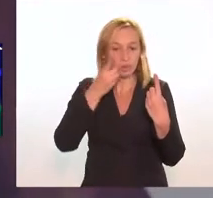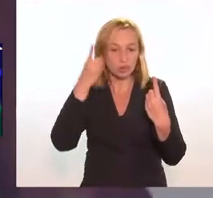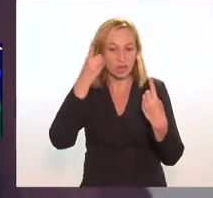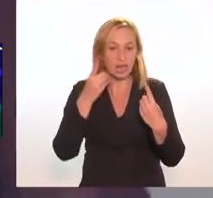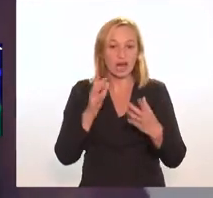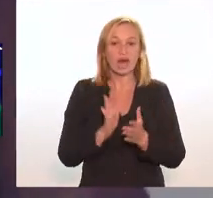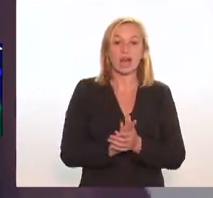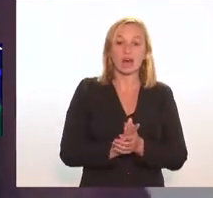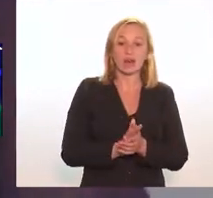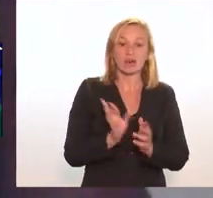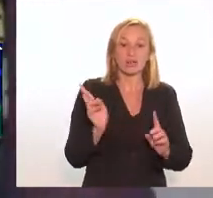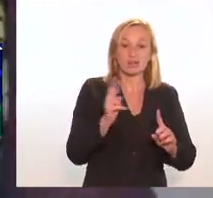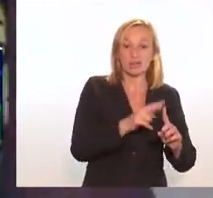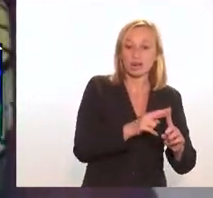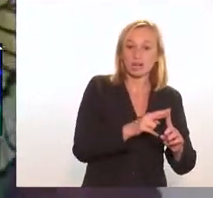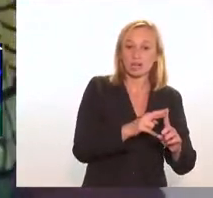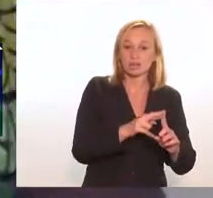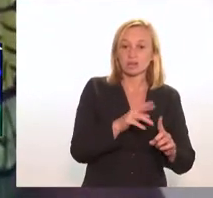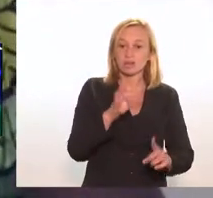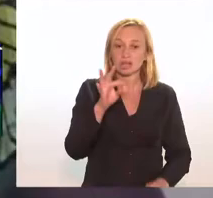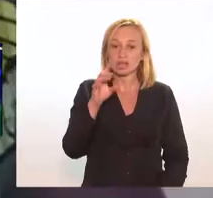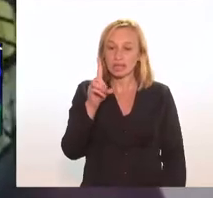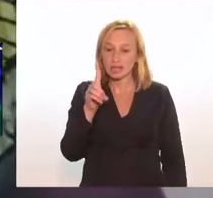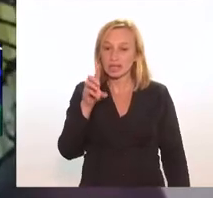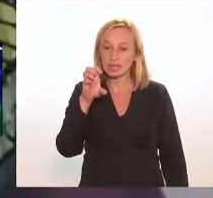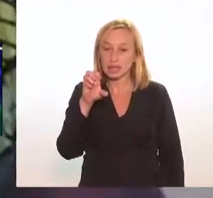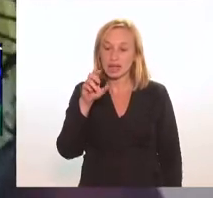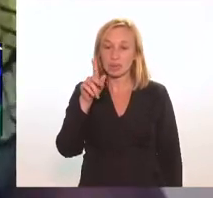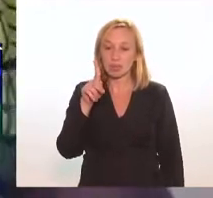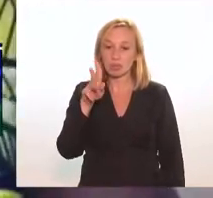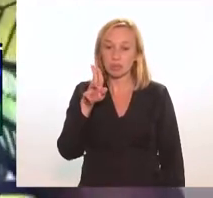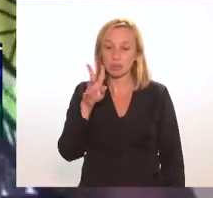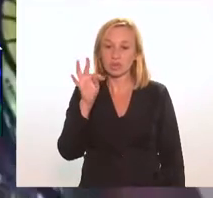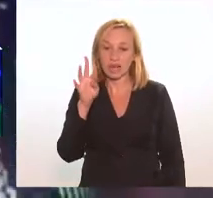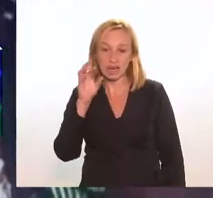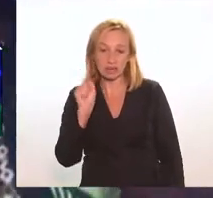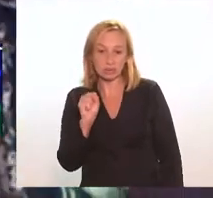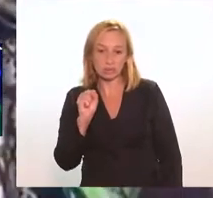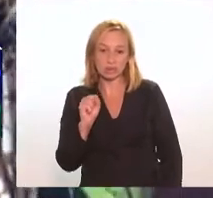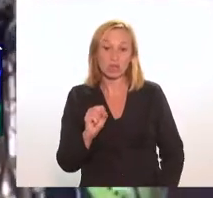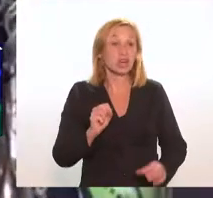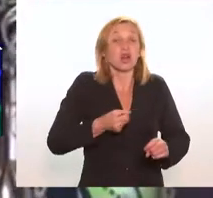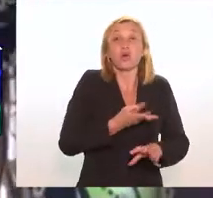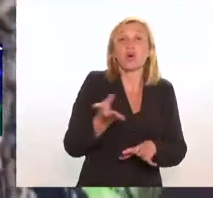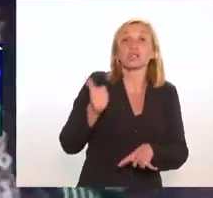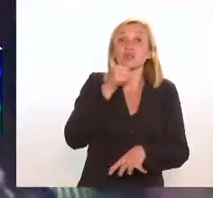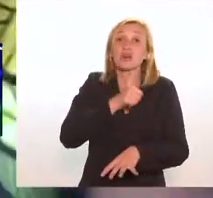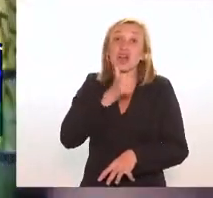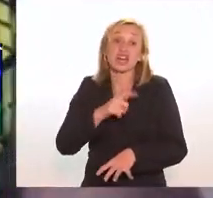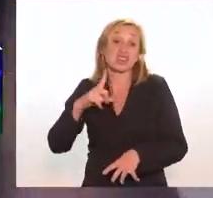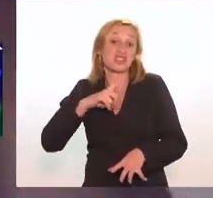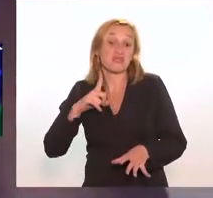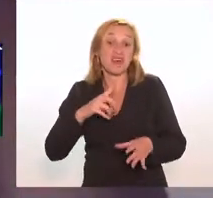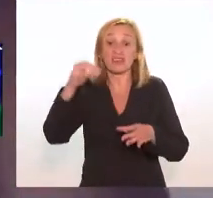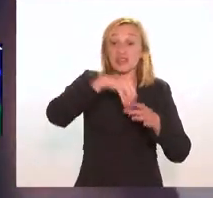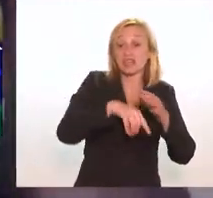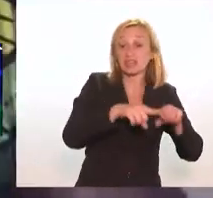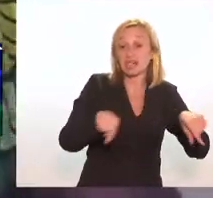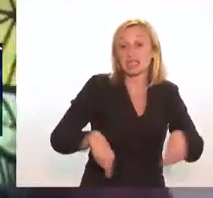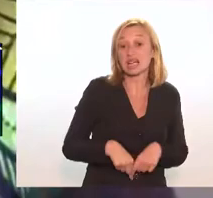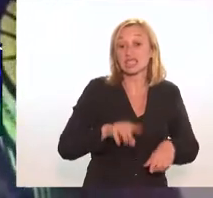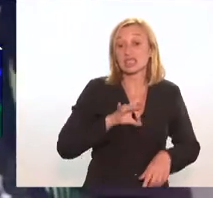de referência a esse será deputado. Não importa quantas mulheres tiverem na sala, se tiver um